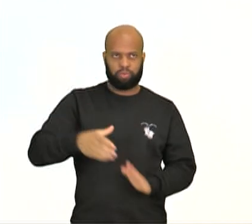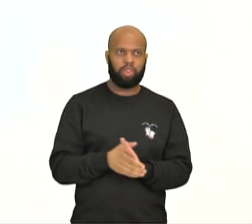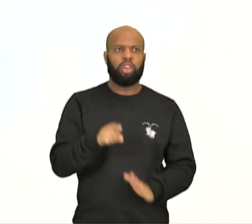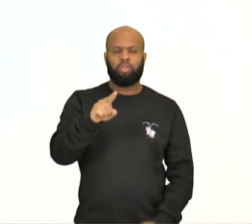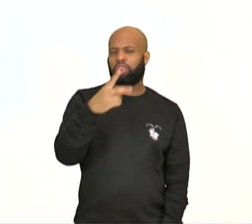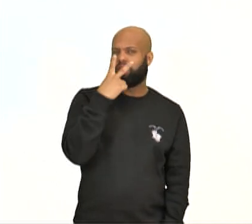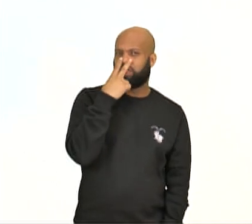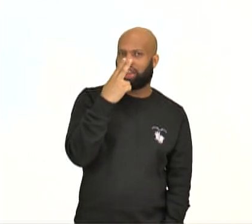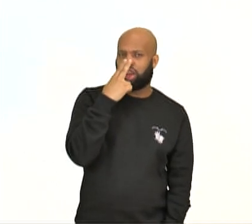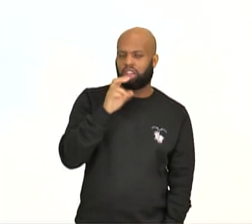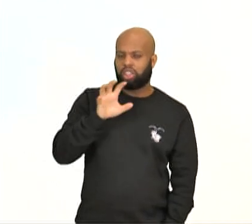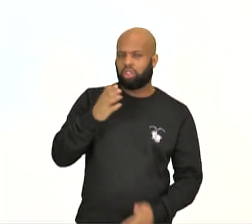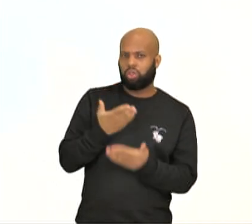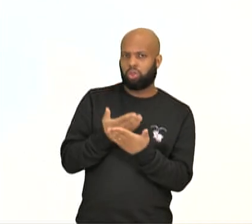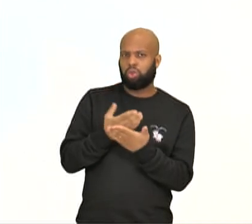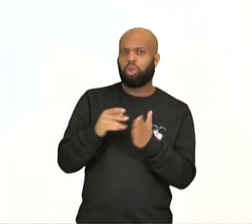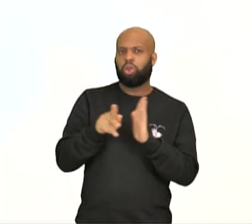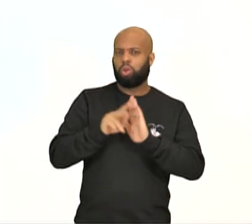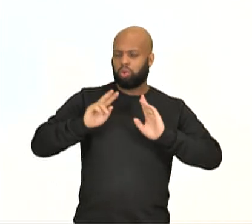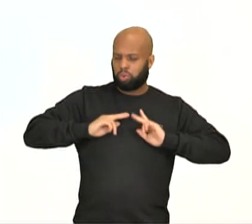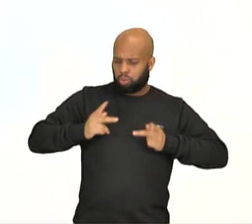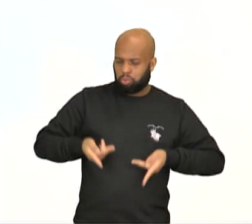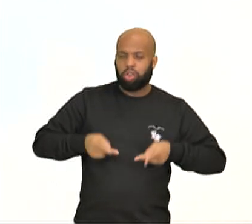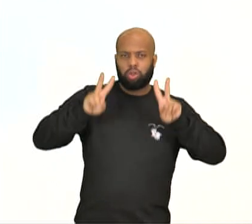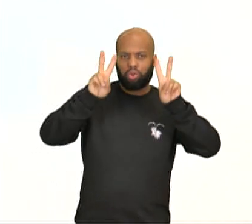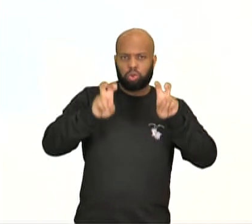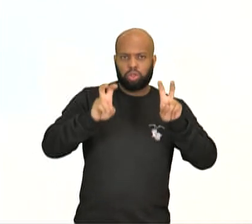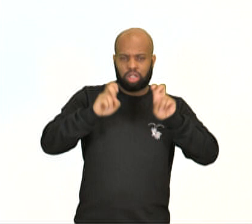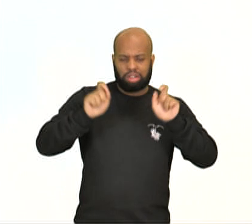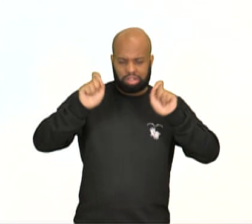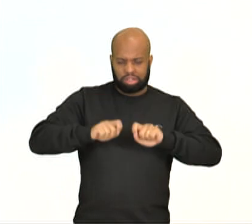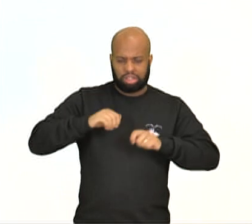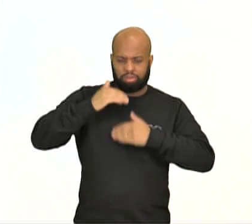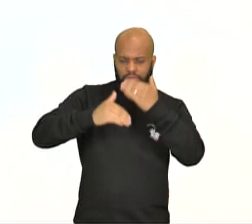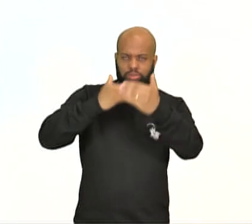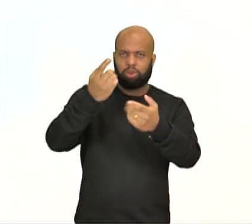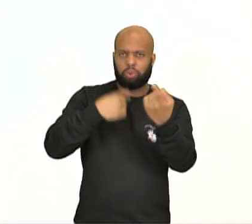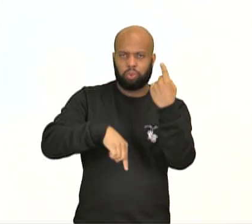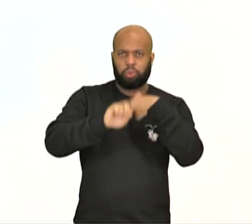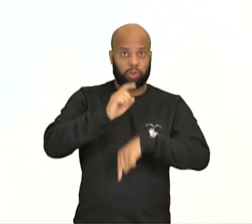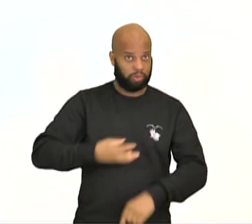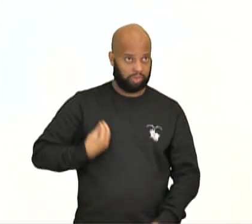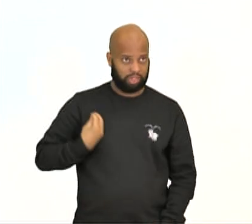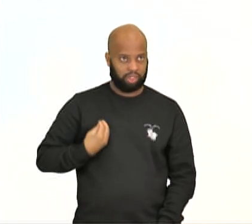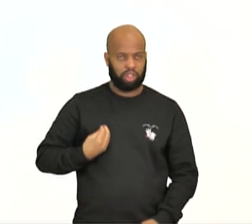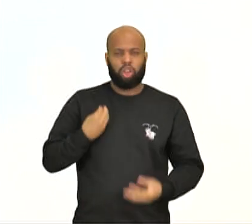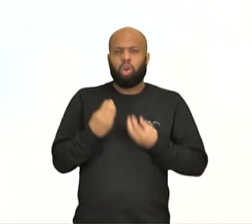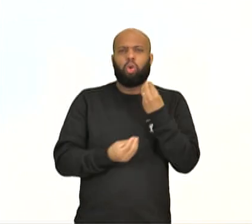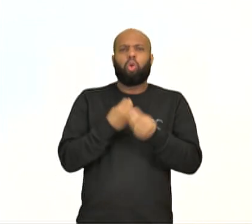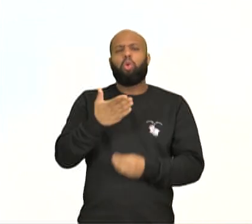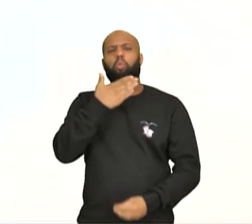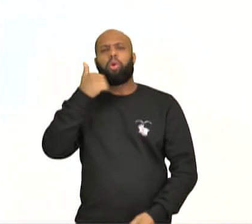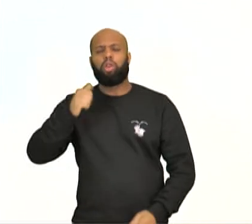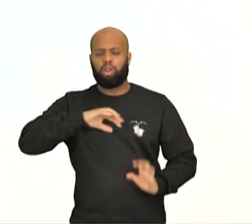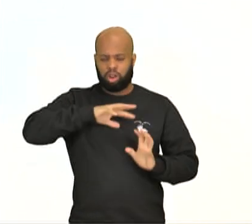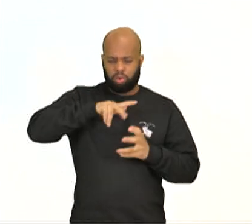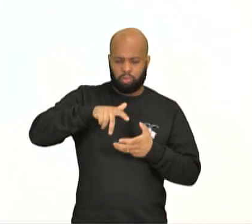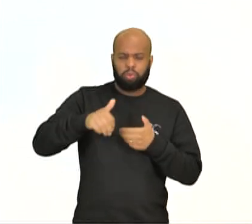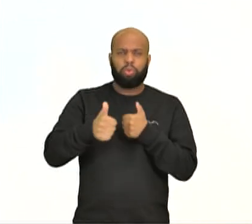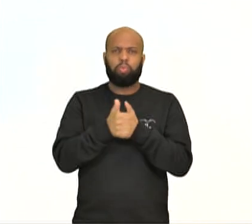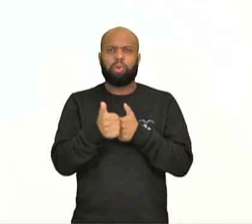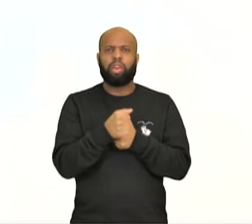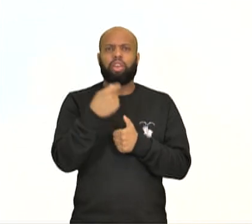da vida? De que forma estudar o tema do surgimento lhe ajuda em como você organiza o mundo ao seu redor? Não é